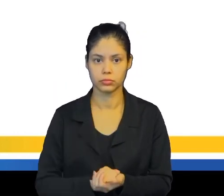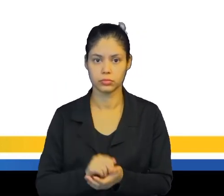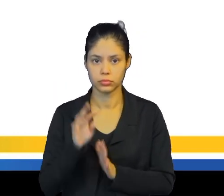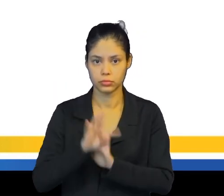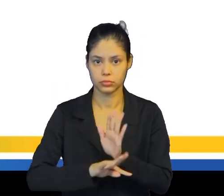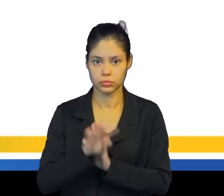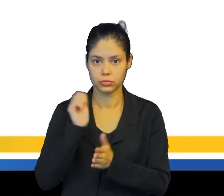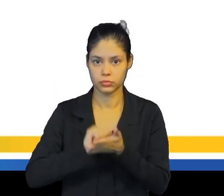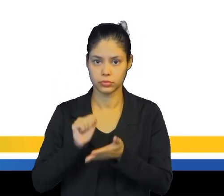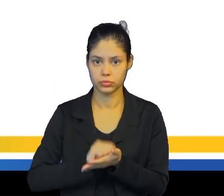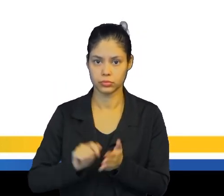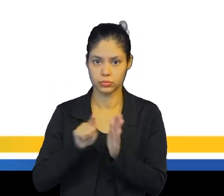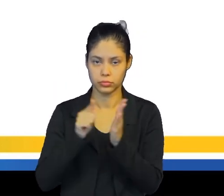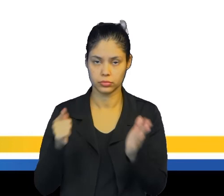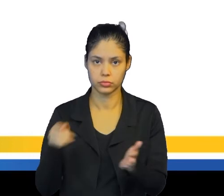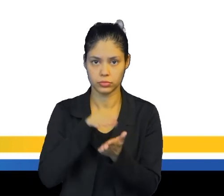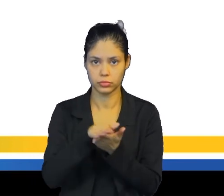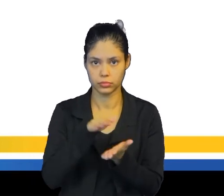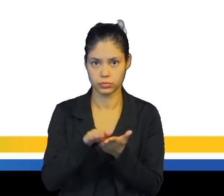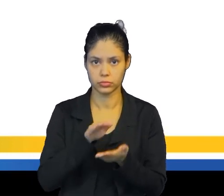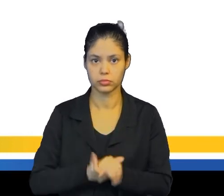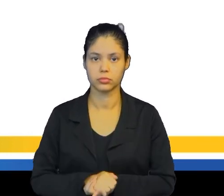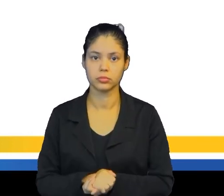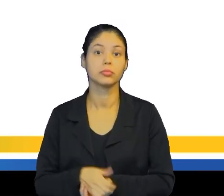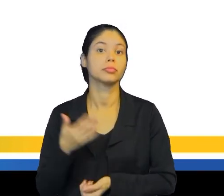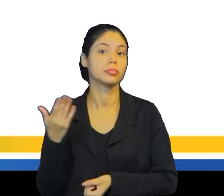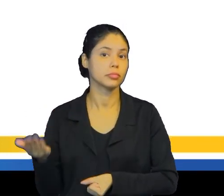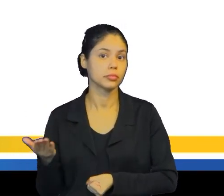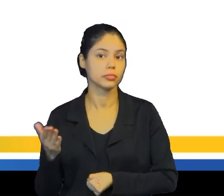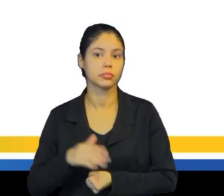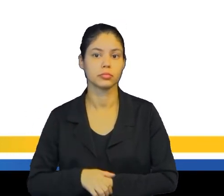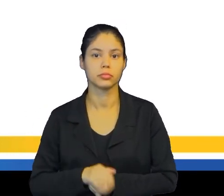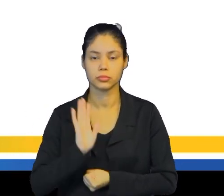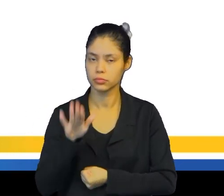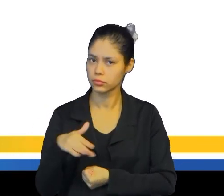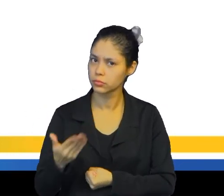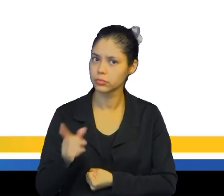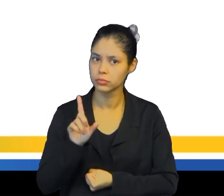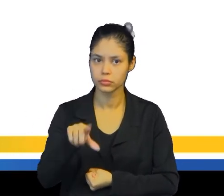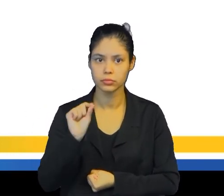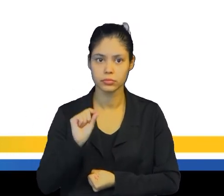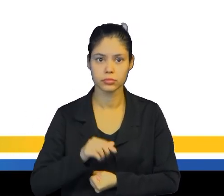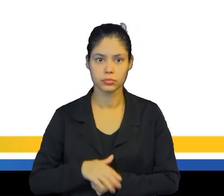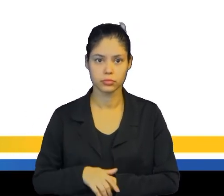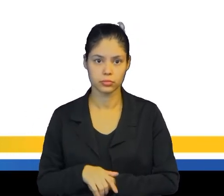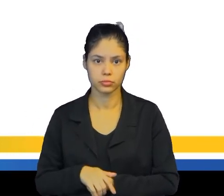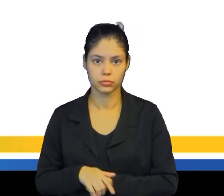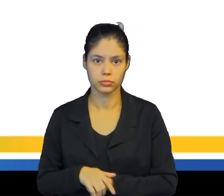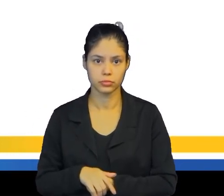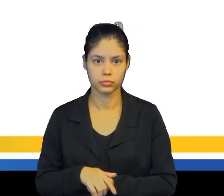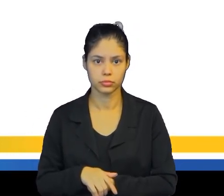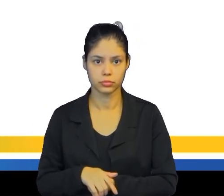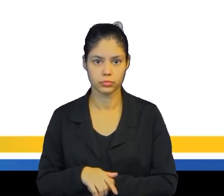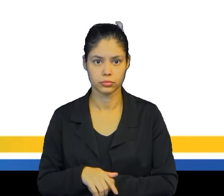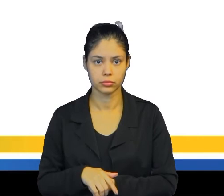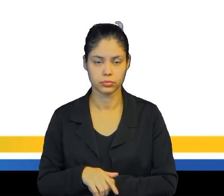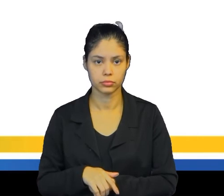um texto escrito apenas em jornais impressos? E aí, qual será a alternativa? Vamos